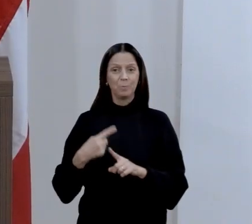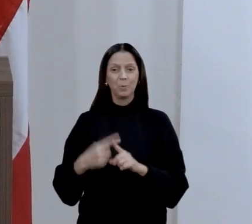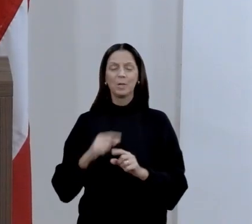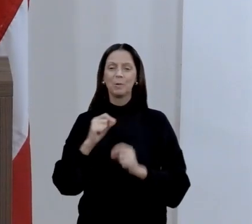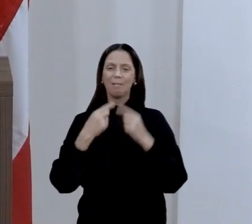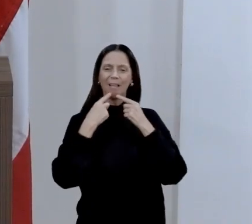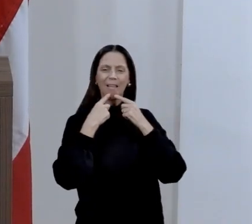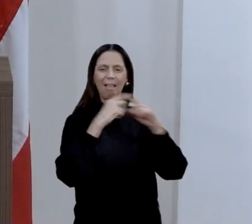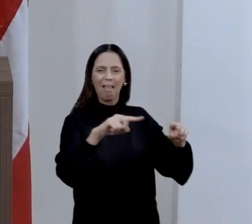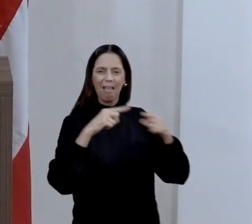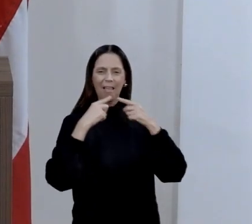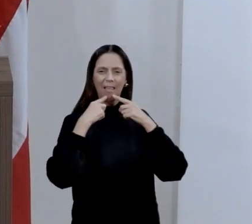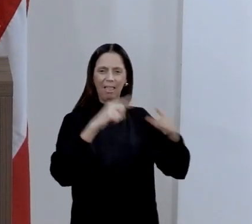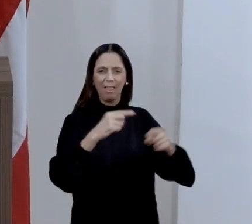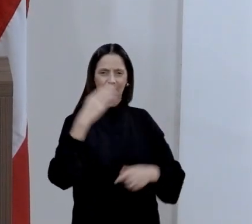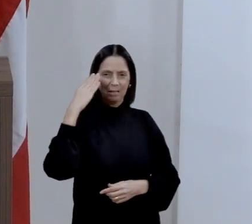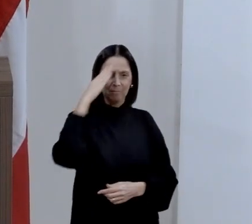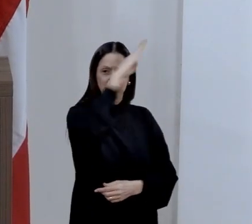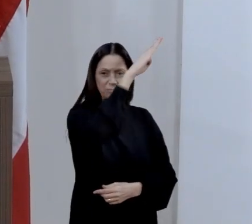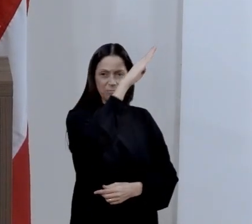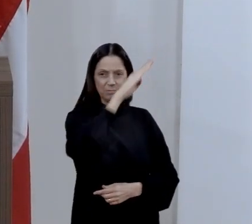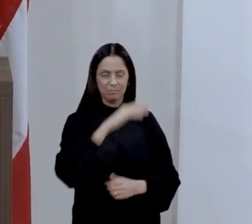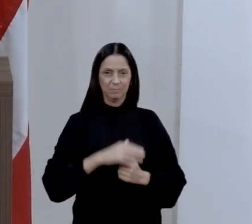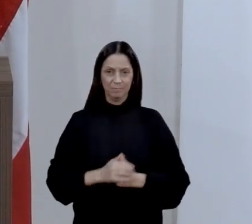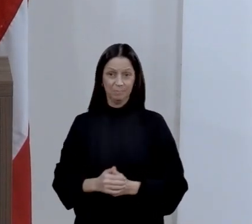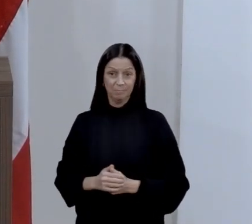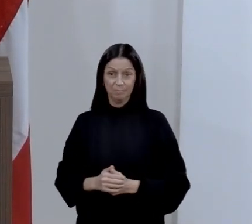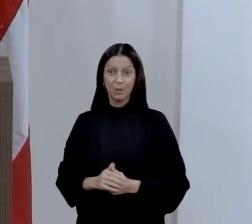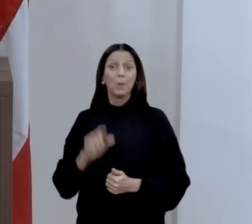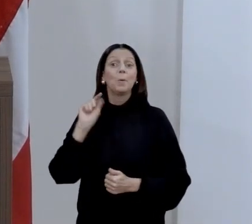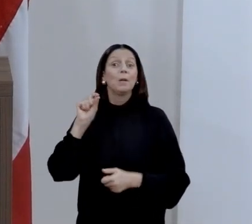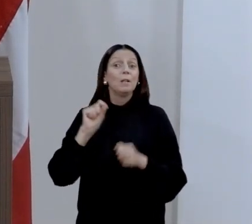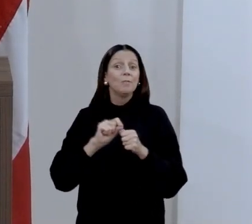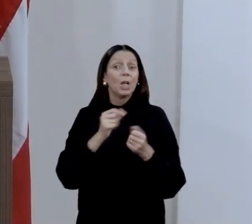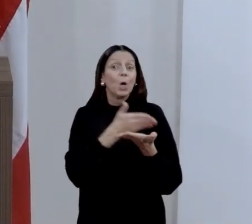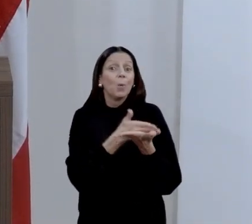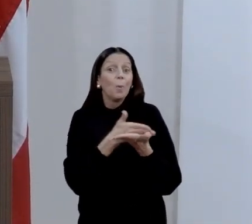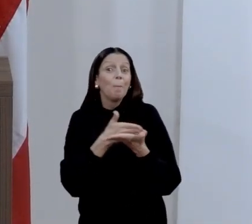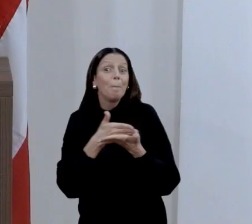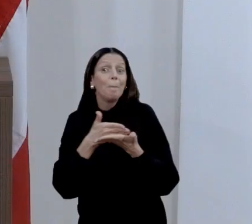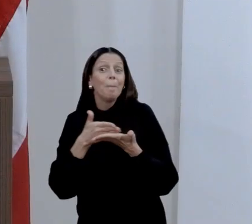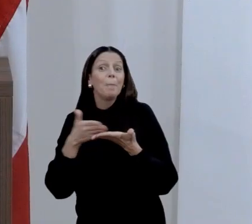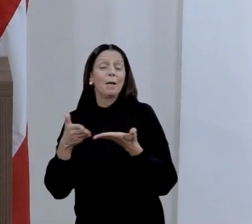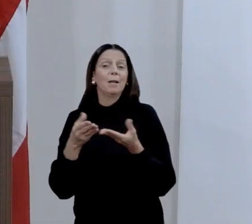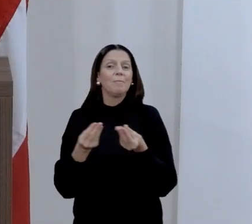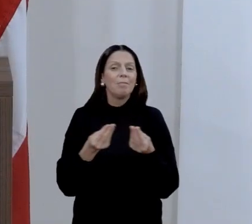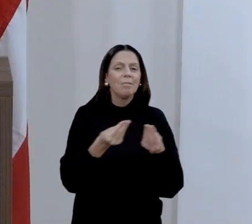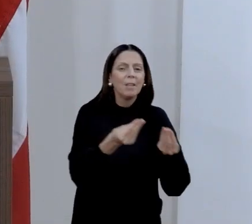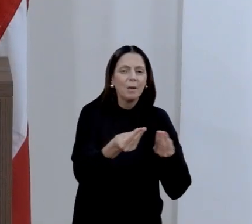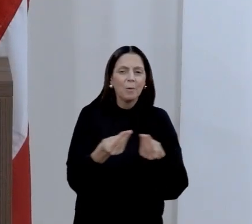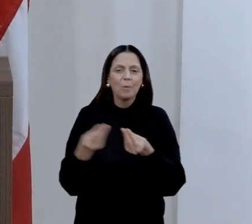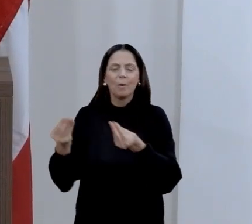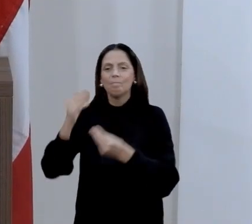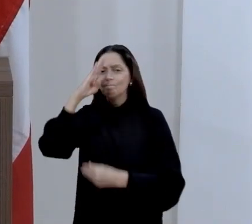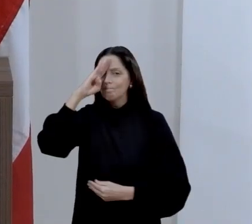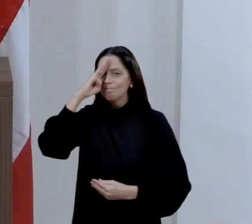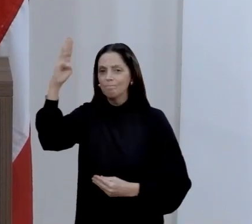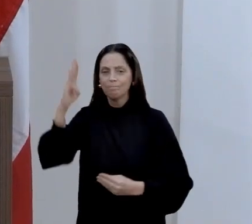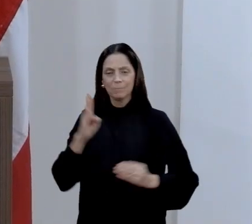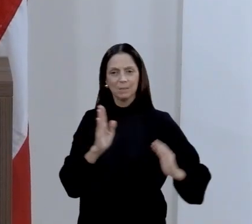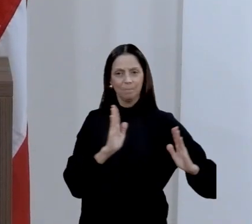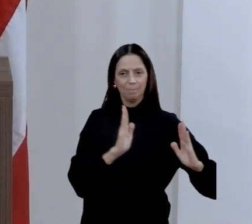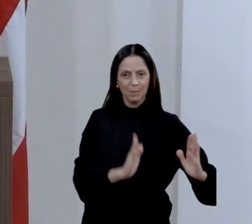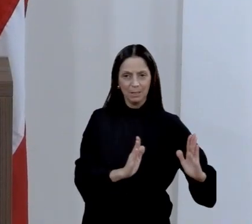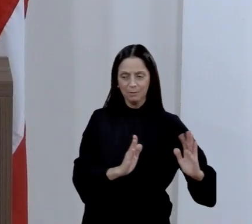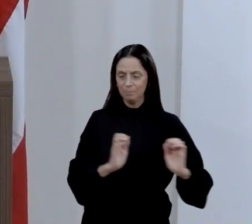governo Bolsonaro, ele deu o start inicial, entregou os principais trechos dessa obra,